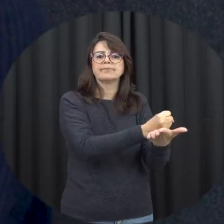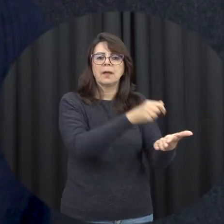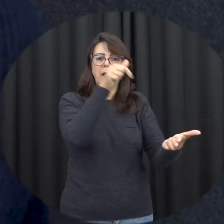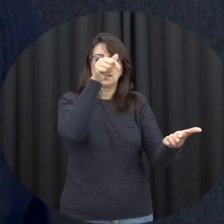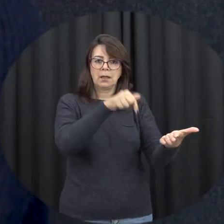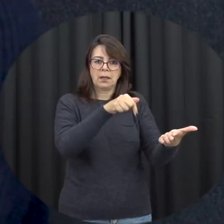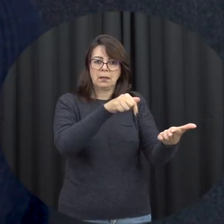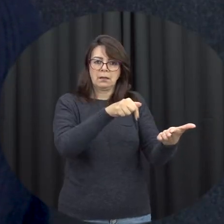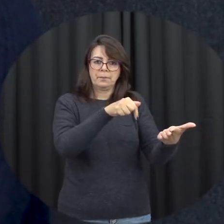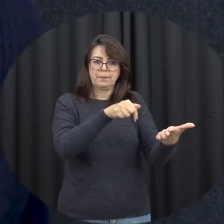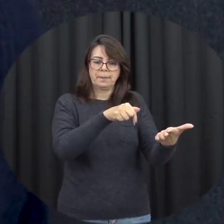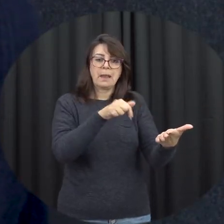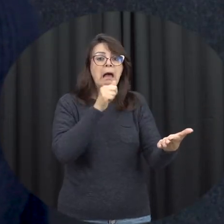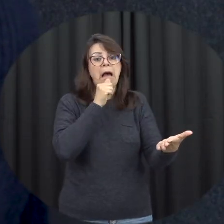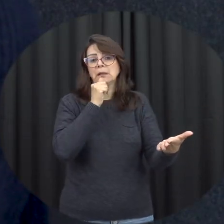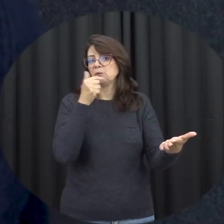não temos